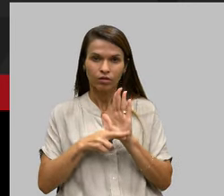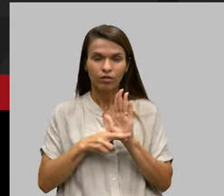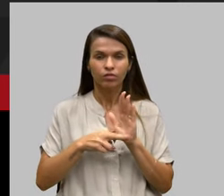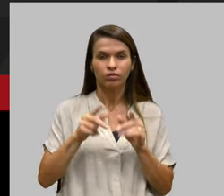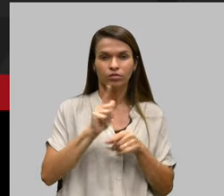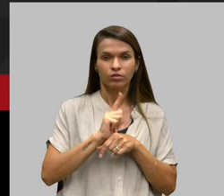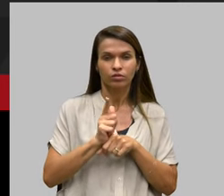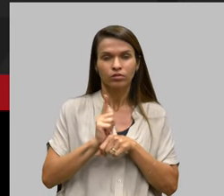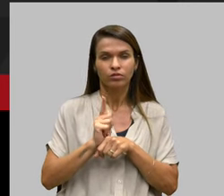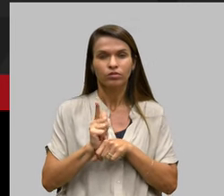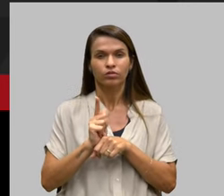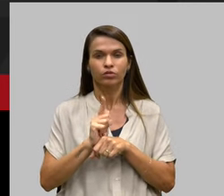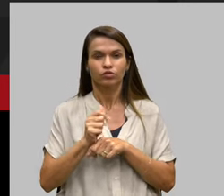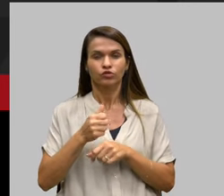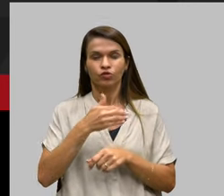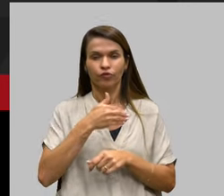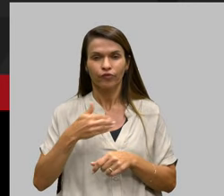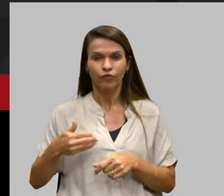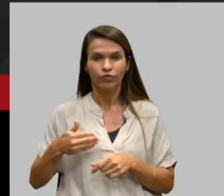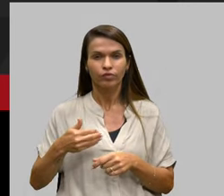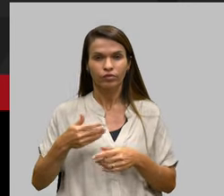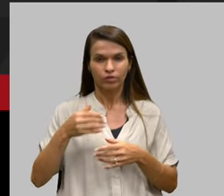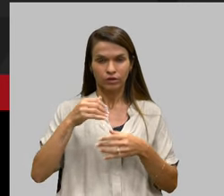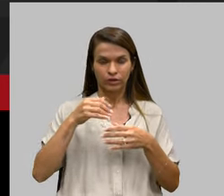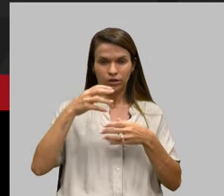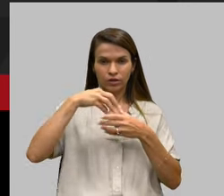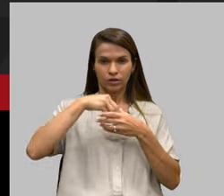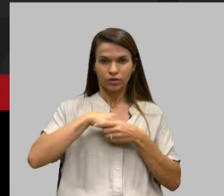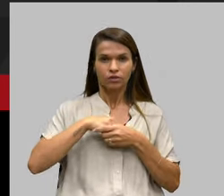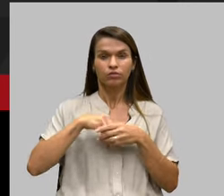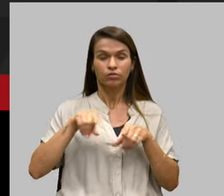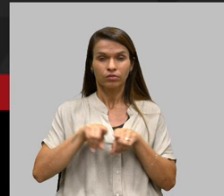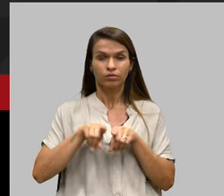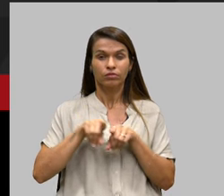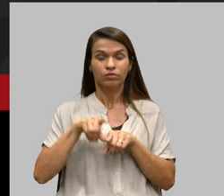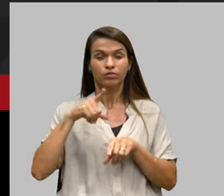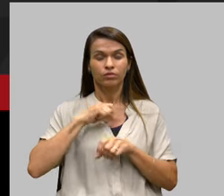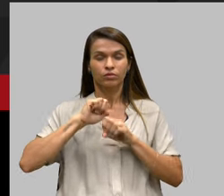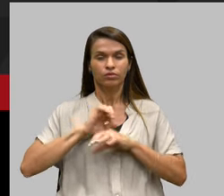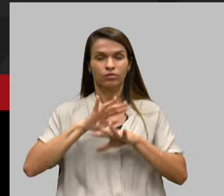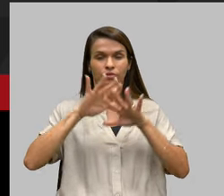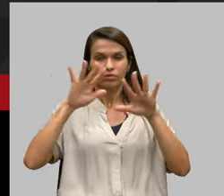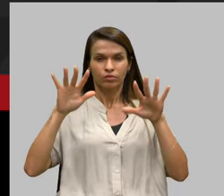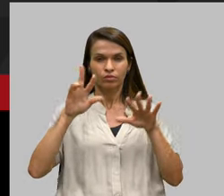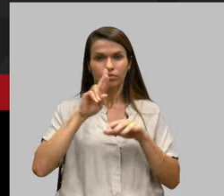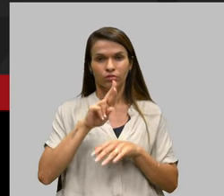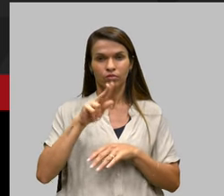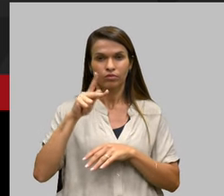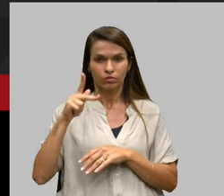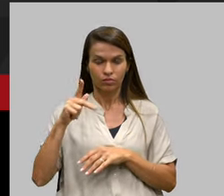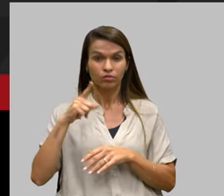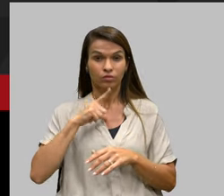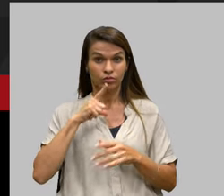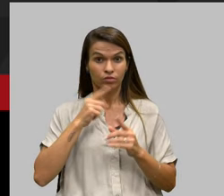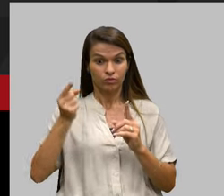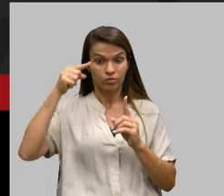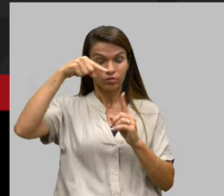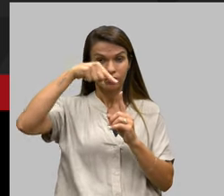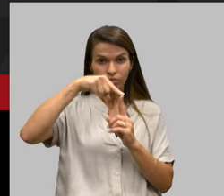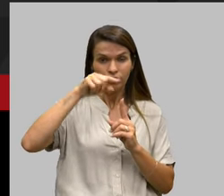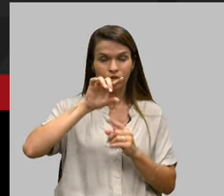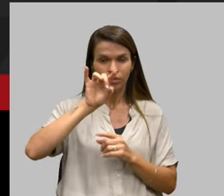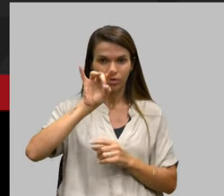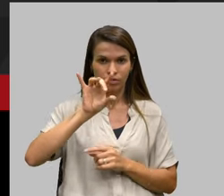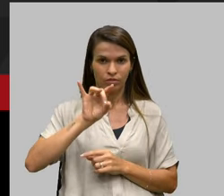regras que melhorem aí transparência regras que melhorem a gestão dos regimes próprios e a gente tem as metas aí pra gente cumprir com